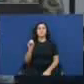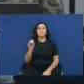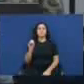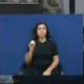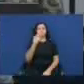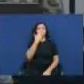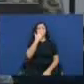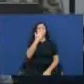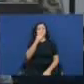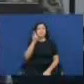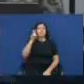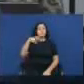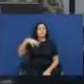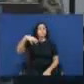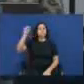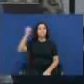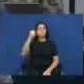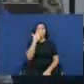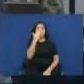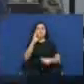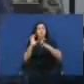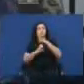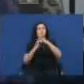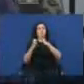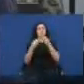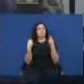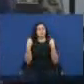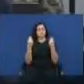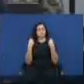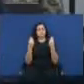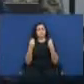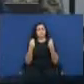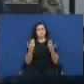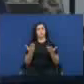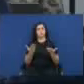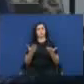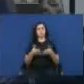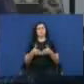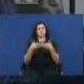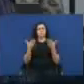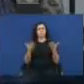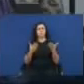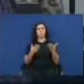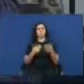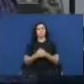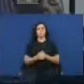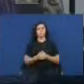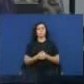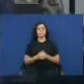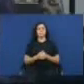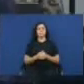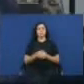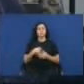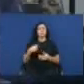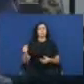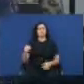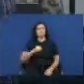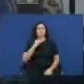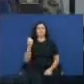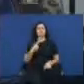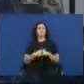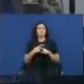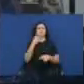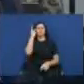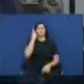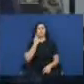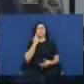fotos, 5 lâmpadas queimadas em frente à empresa Eletro. Passou do limite essa empresa na nossa cidade. Eu fico indignado